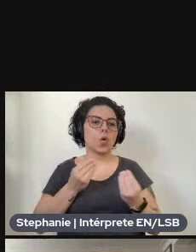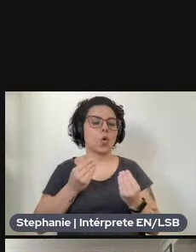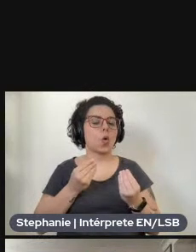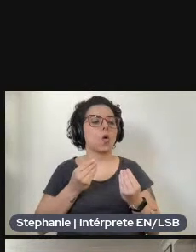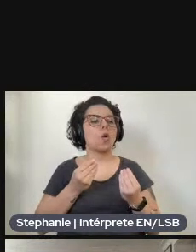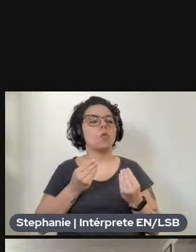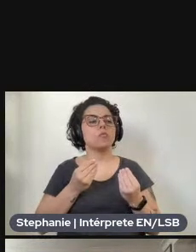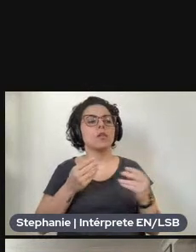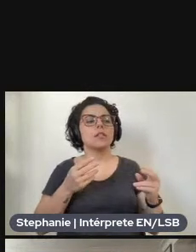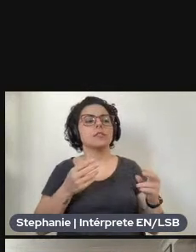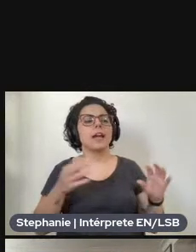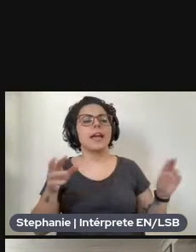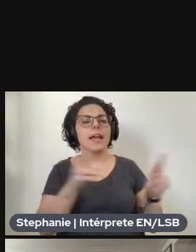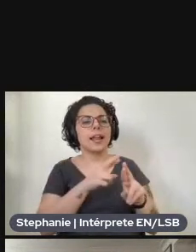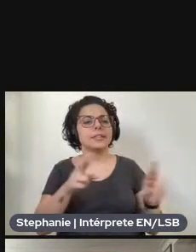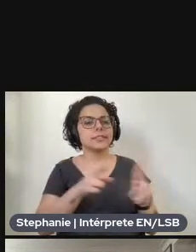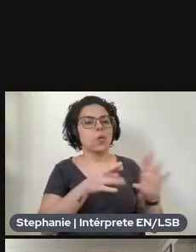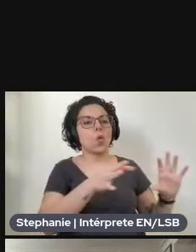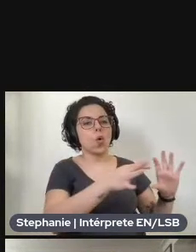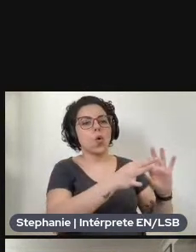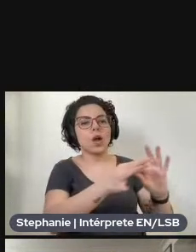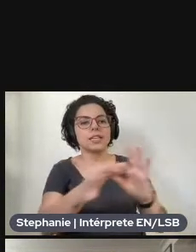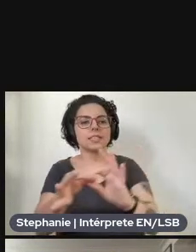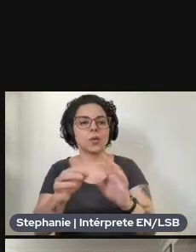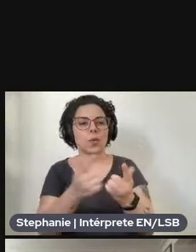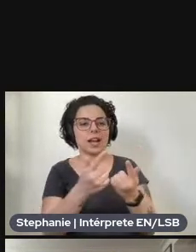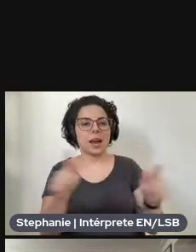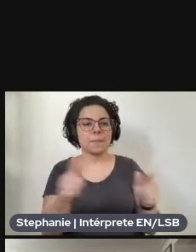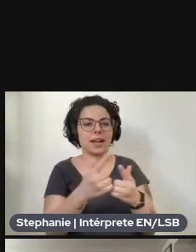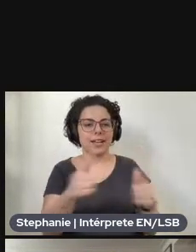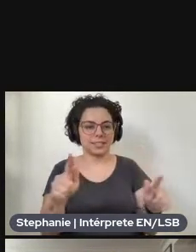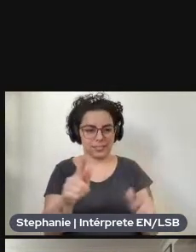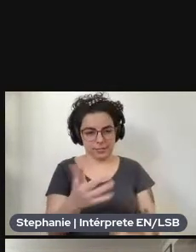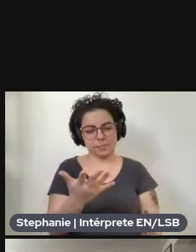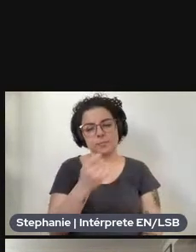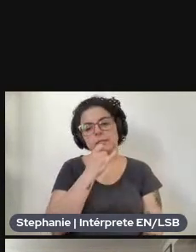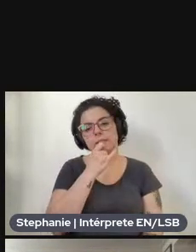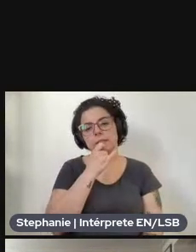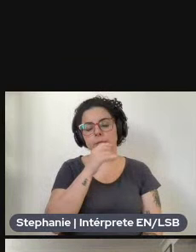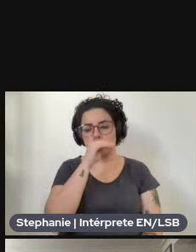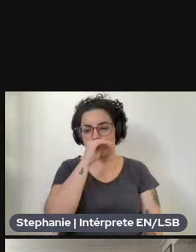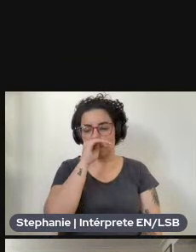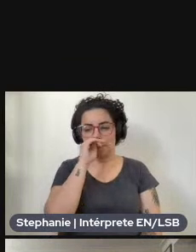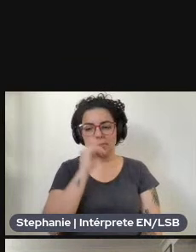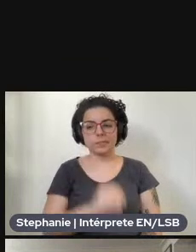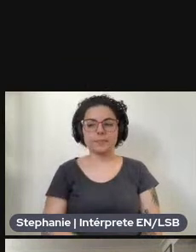gramatical, especificamente gramatical. Portanto, não estamos a falar de uma